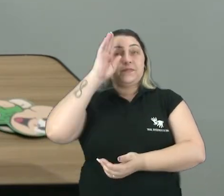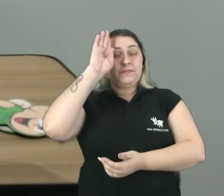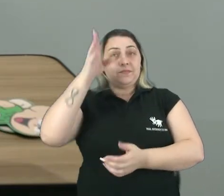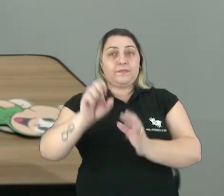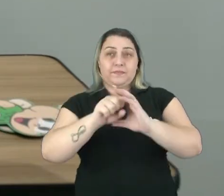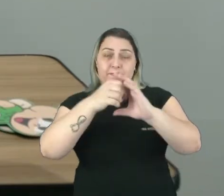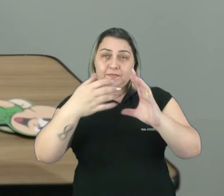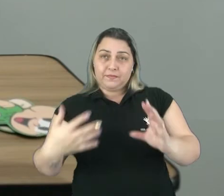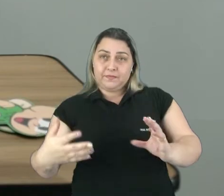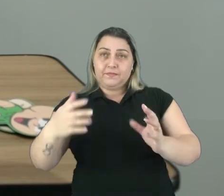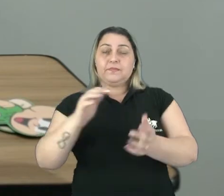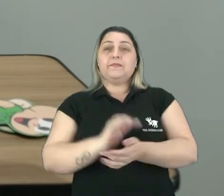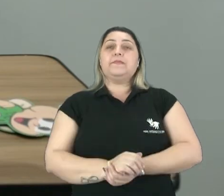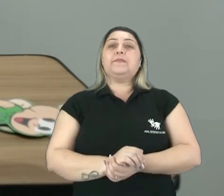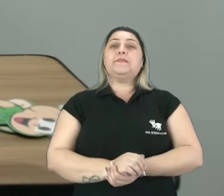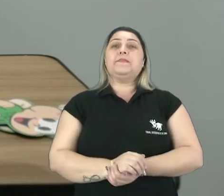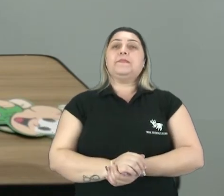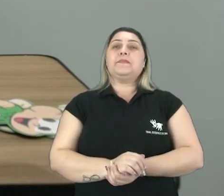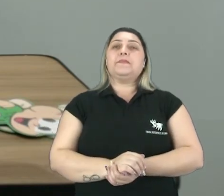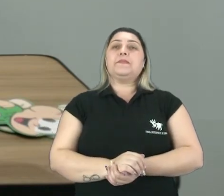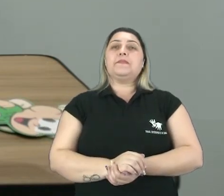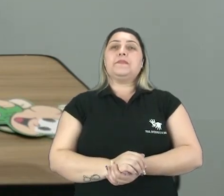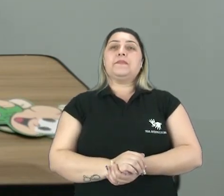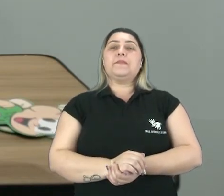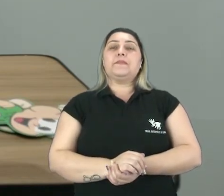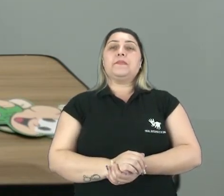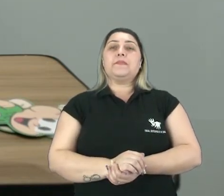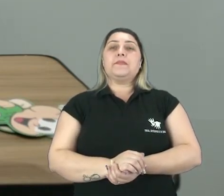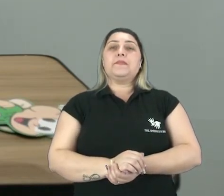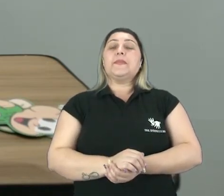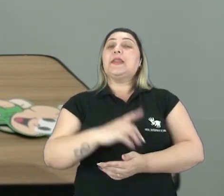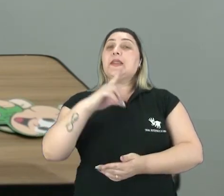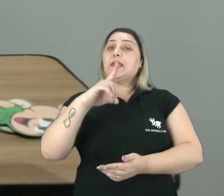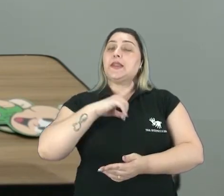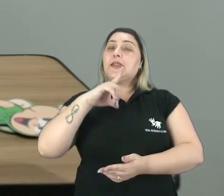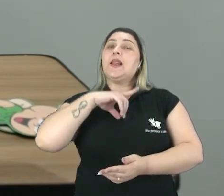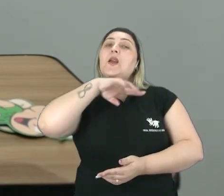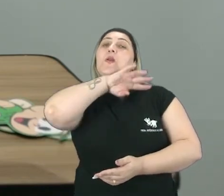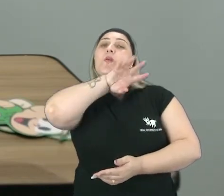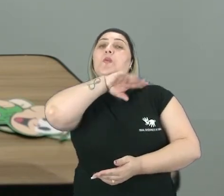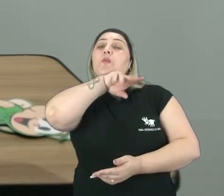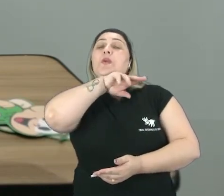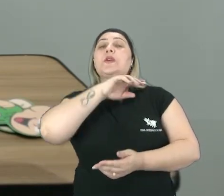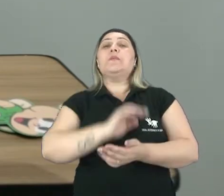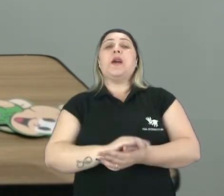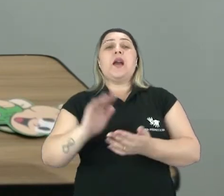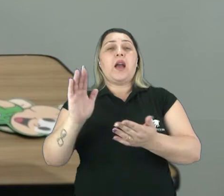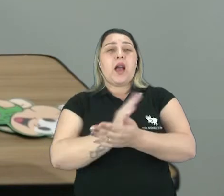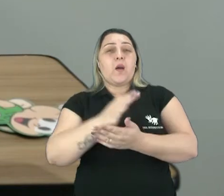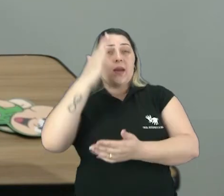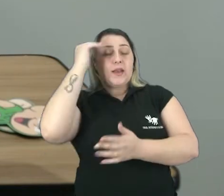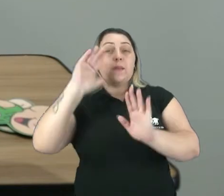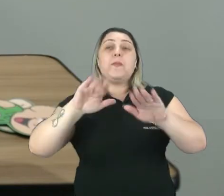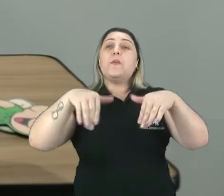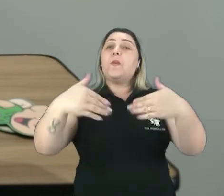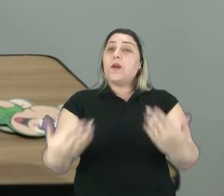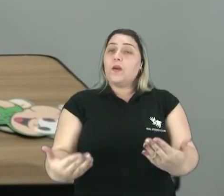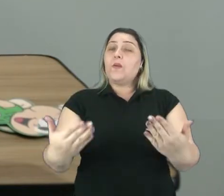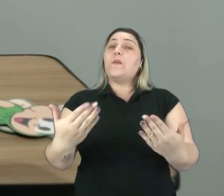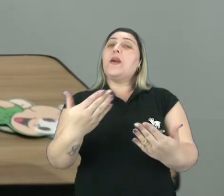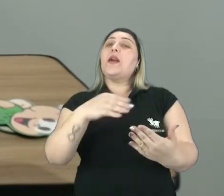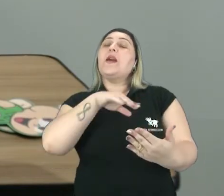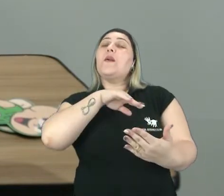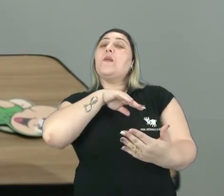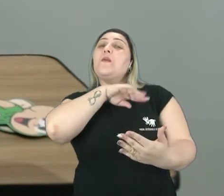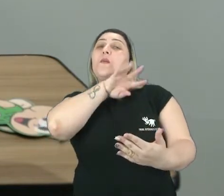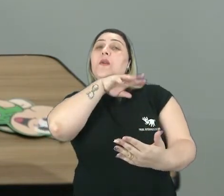das principais características da Magali. A Magali tem um animal de estimação. Alguém sabe qual é este animal